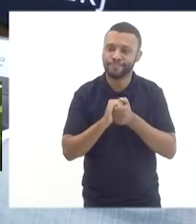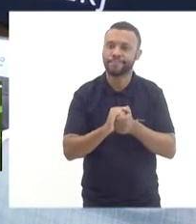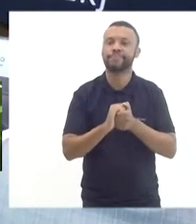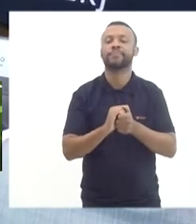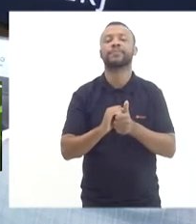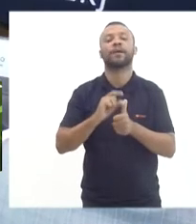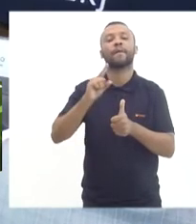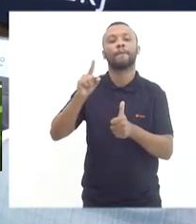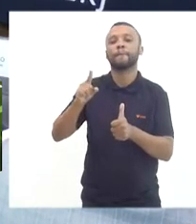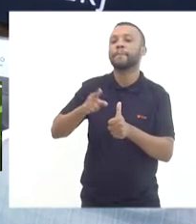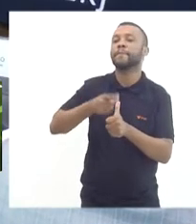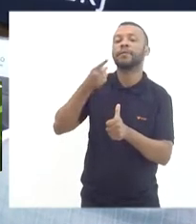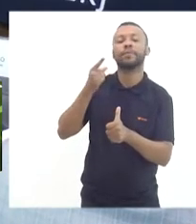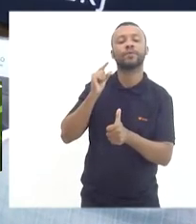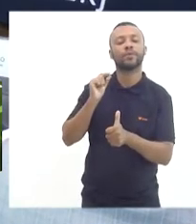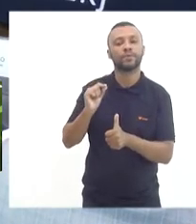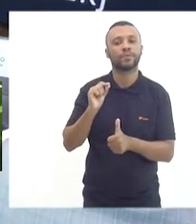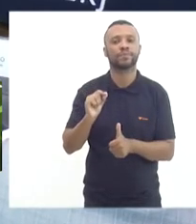Primeiramente,